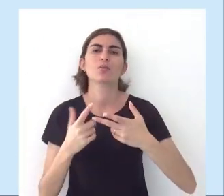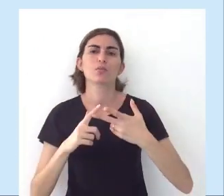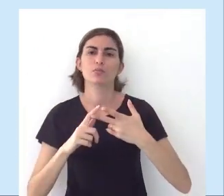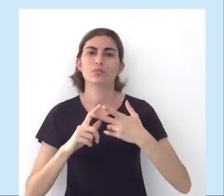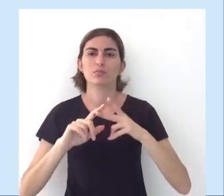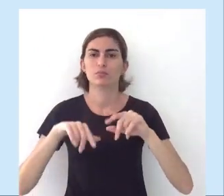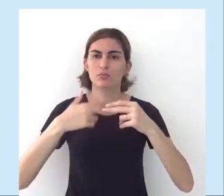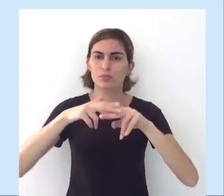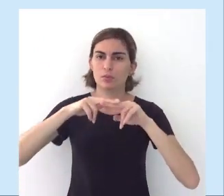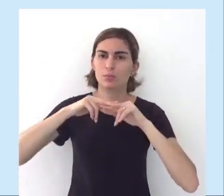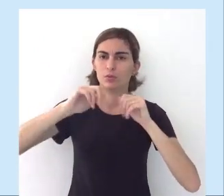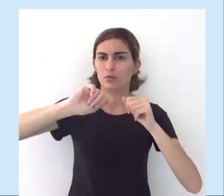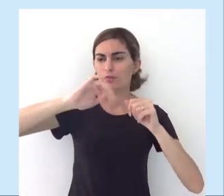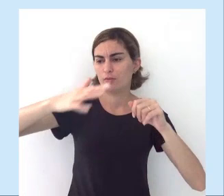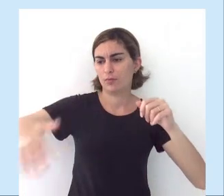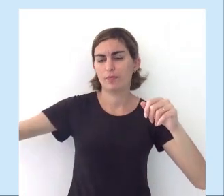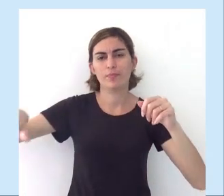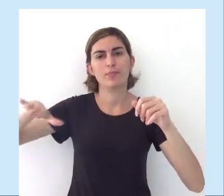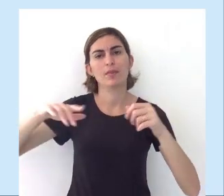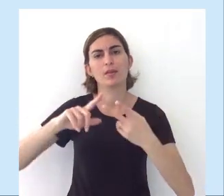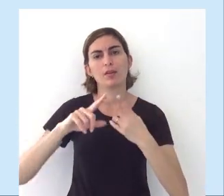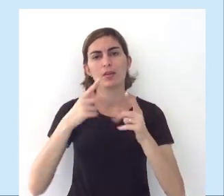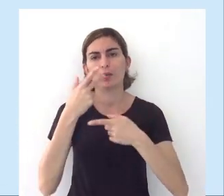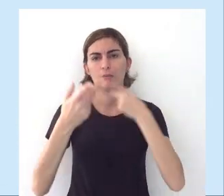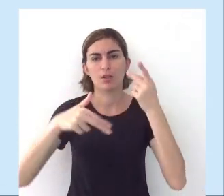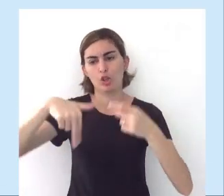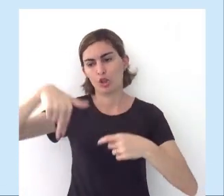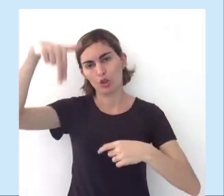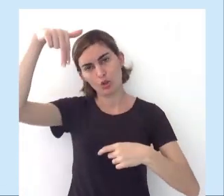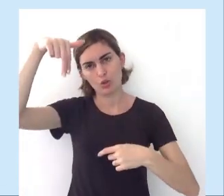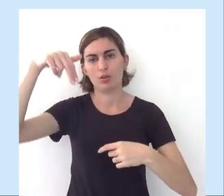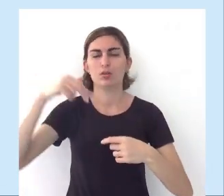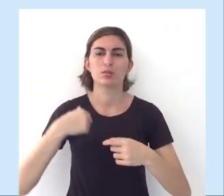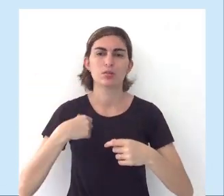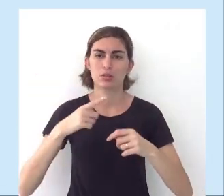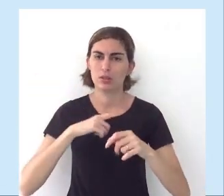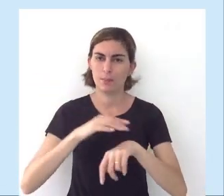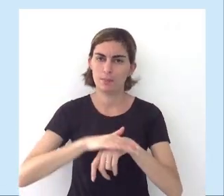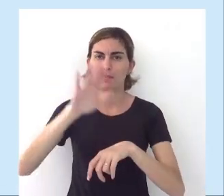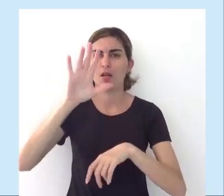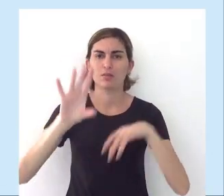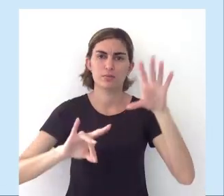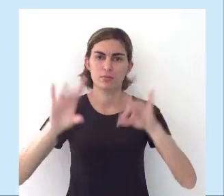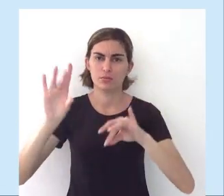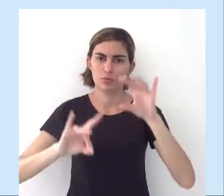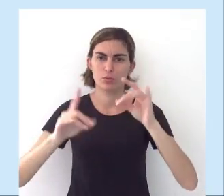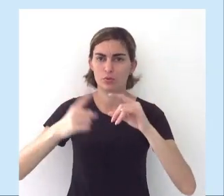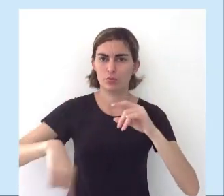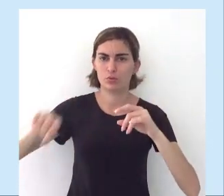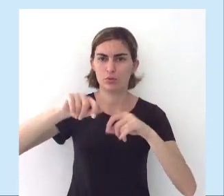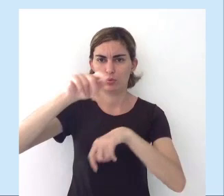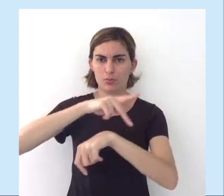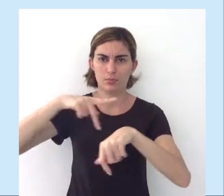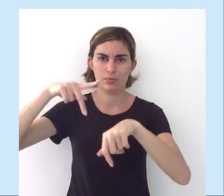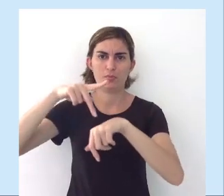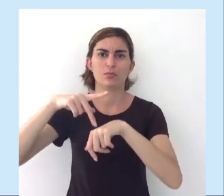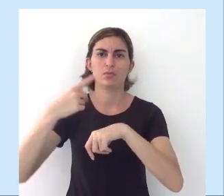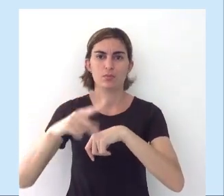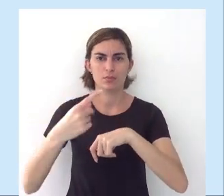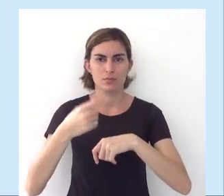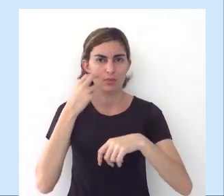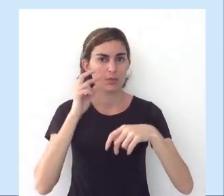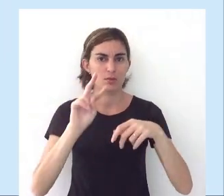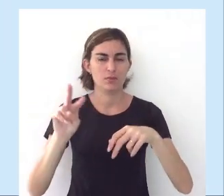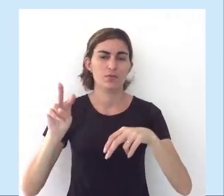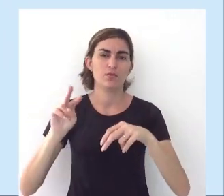por conta da questão do mar, né? Falamos também que a região norte, que é a região que tem mais umidade no nosso país,